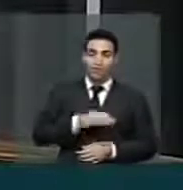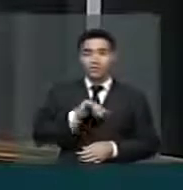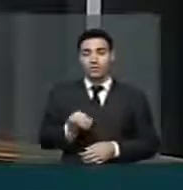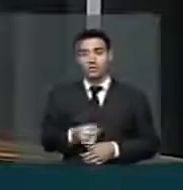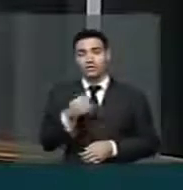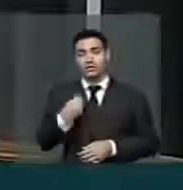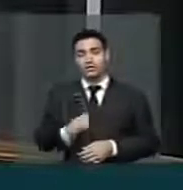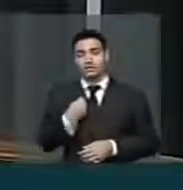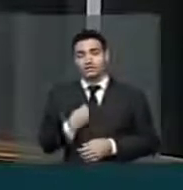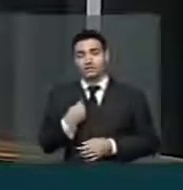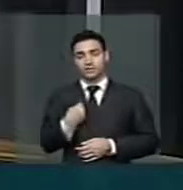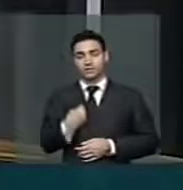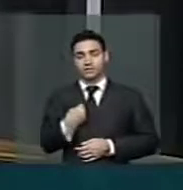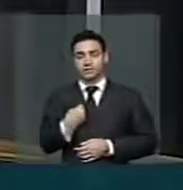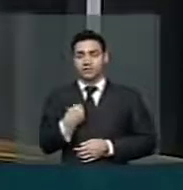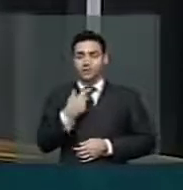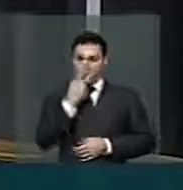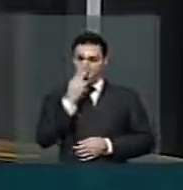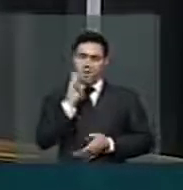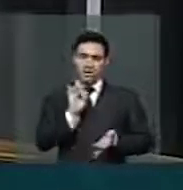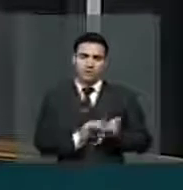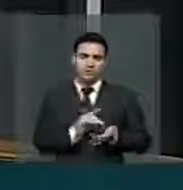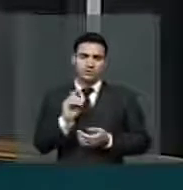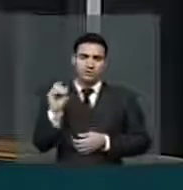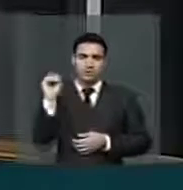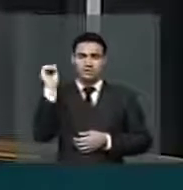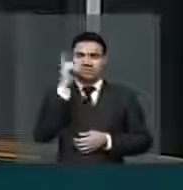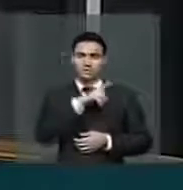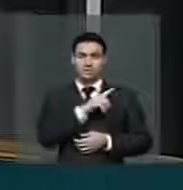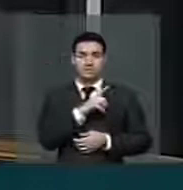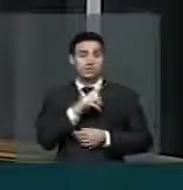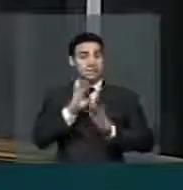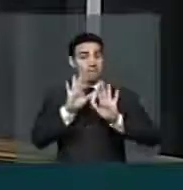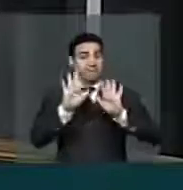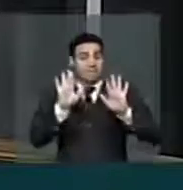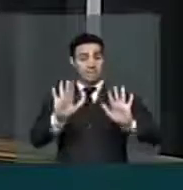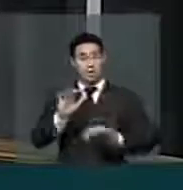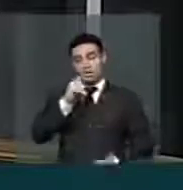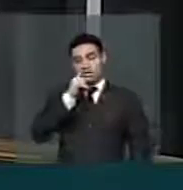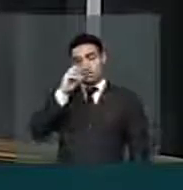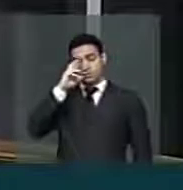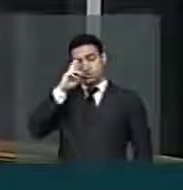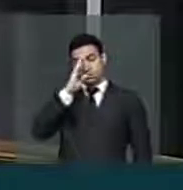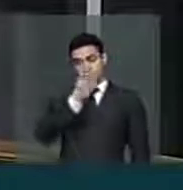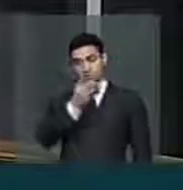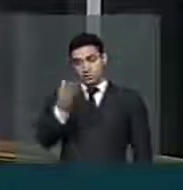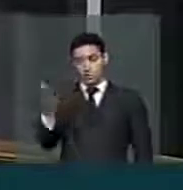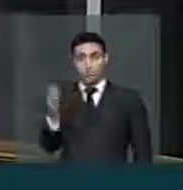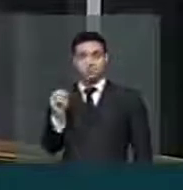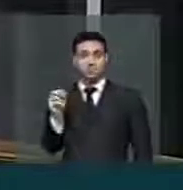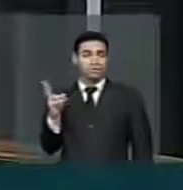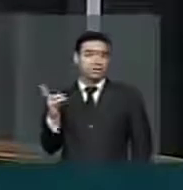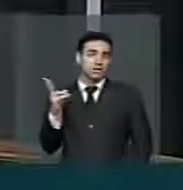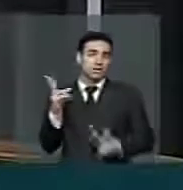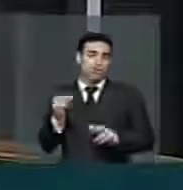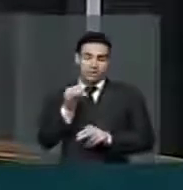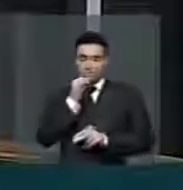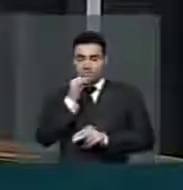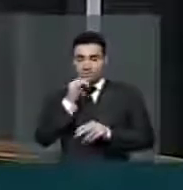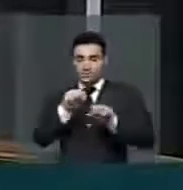vida. Acho um tanto difícil, não, mas, senhoras e senhores, da mesma forma que o